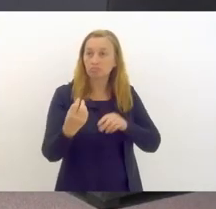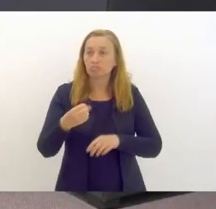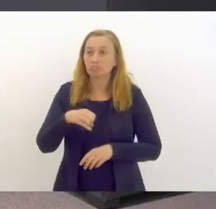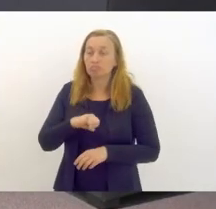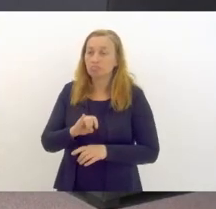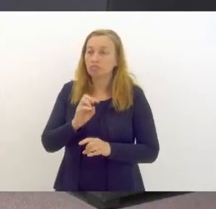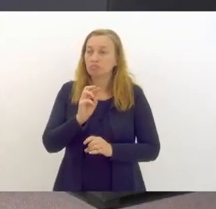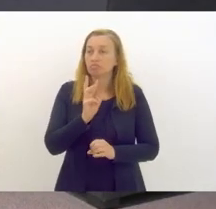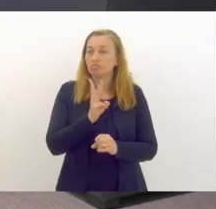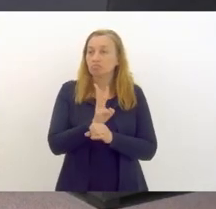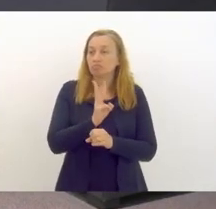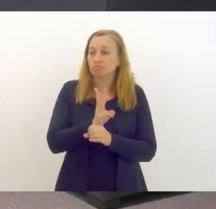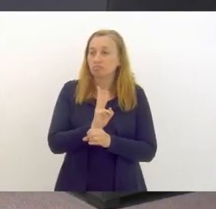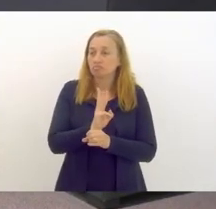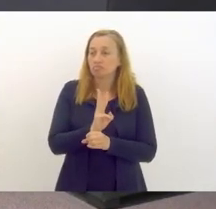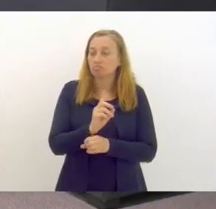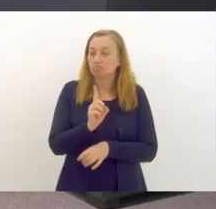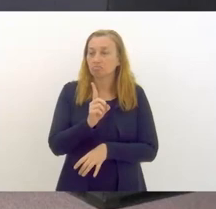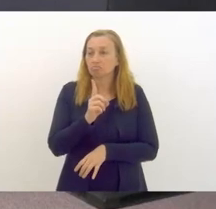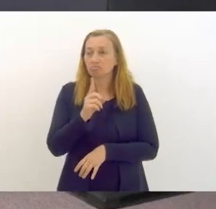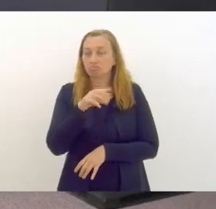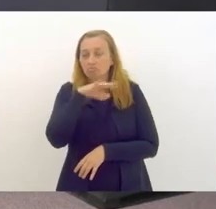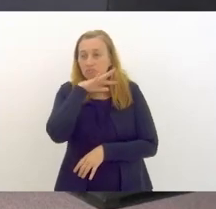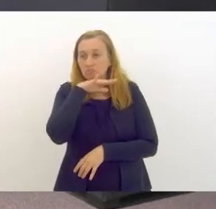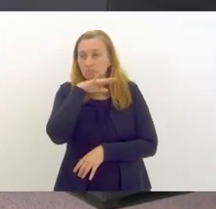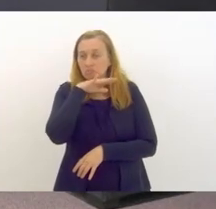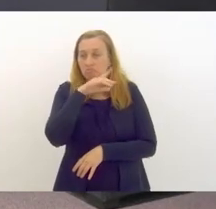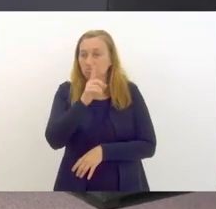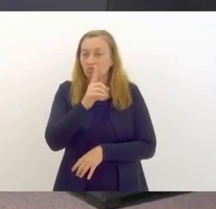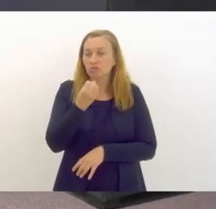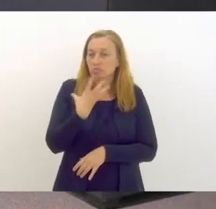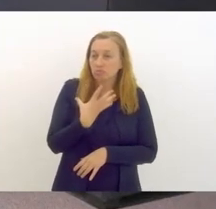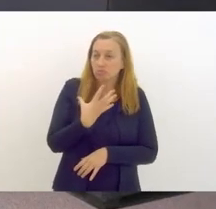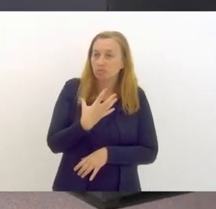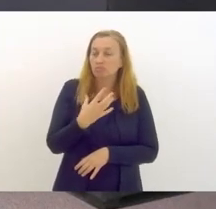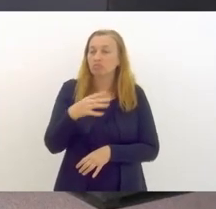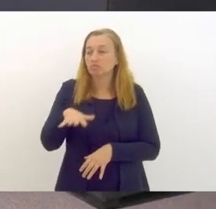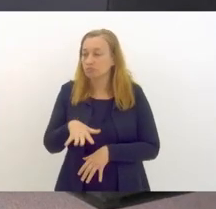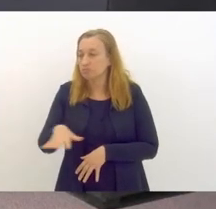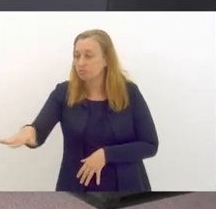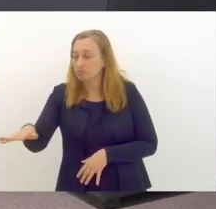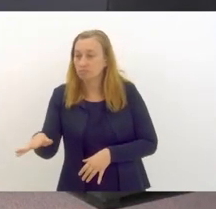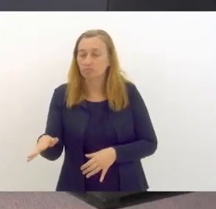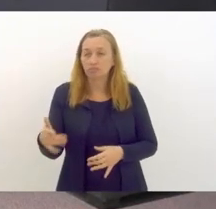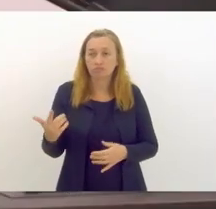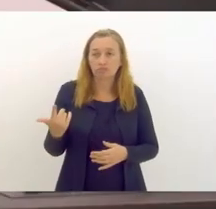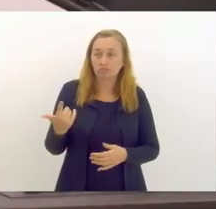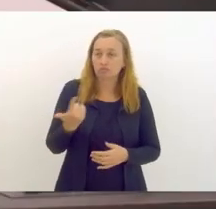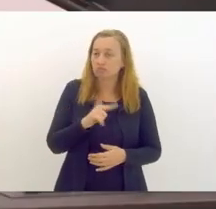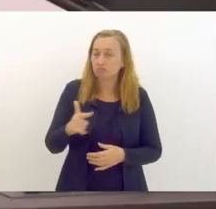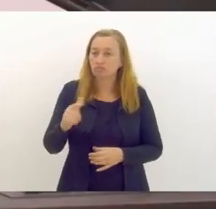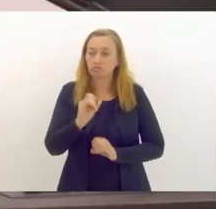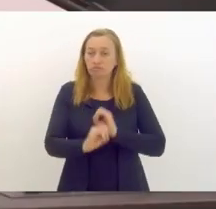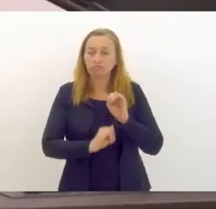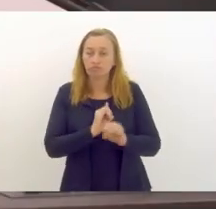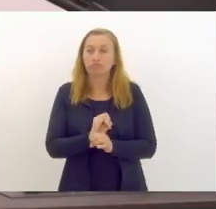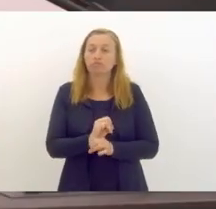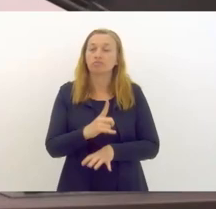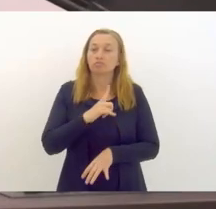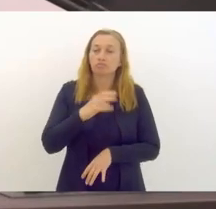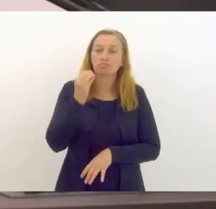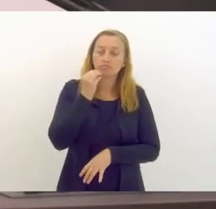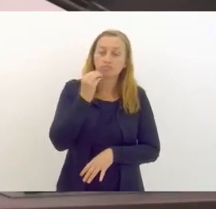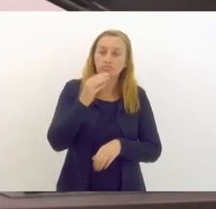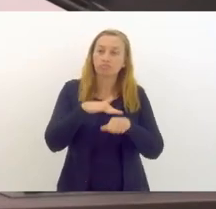não funciona, se as comunidades não têm essa possibilidade. Já tive a oportunidade